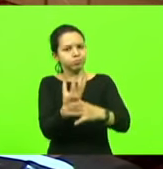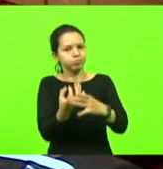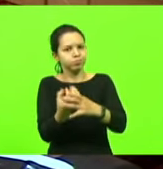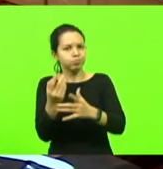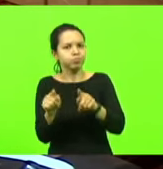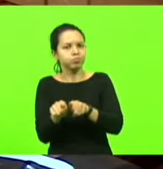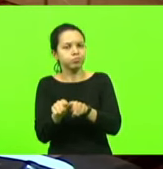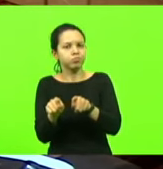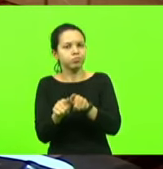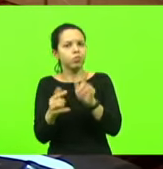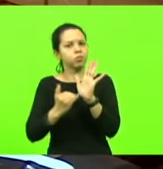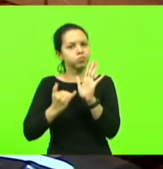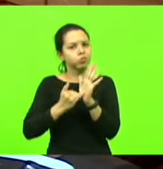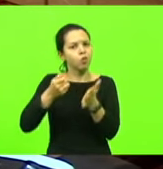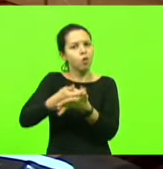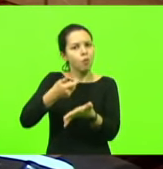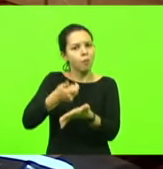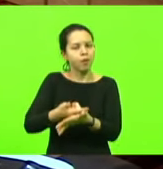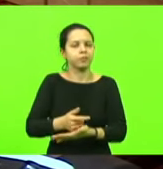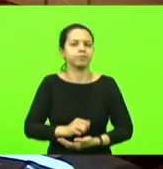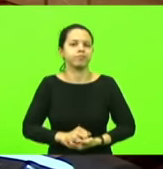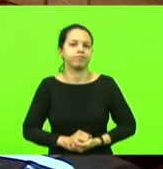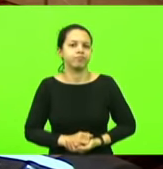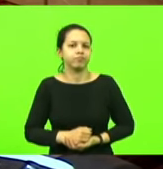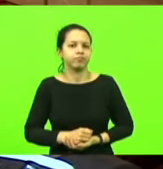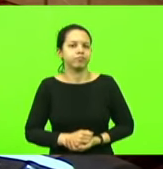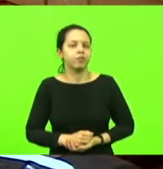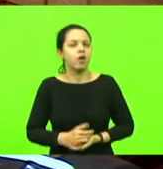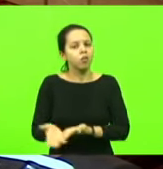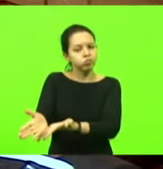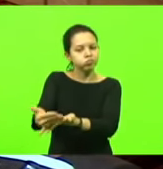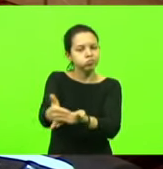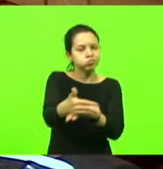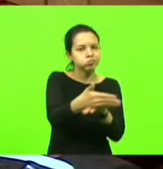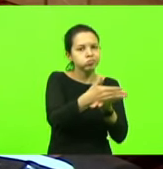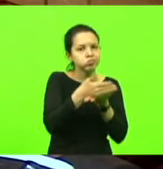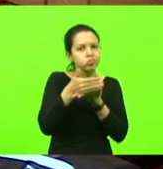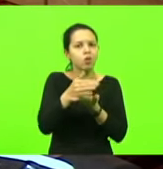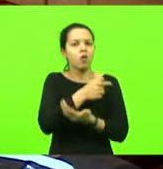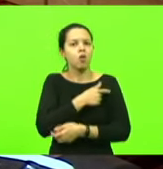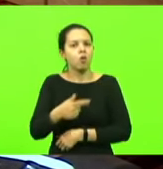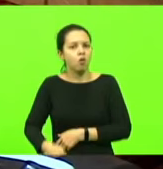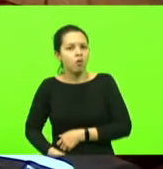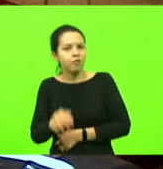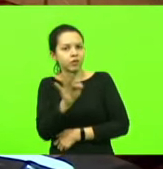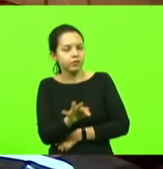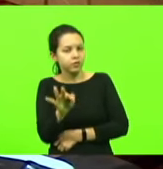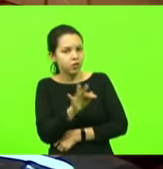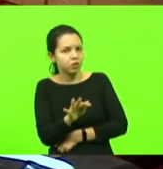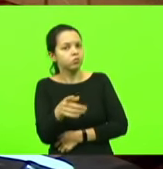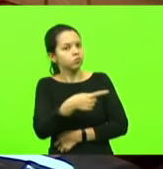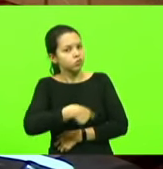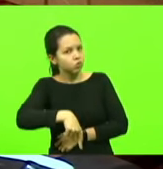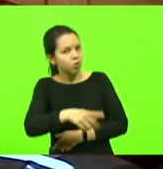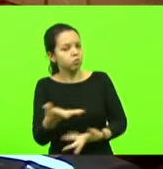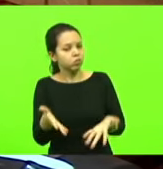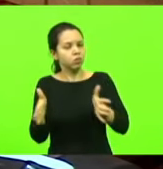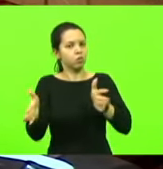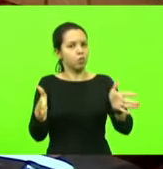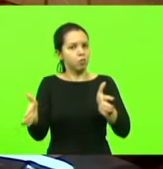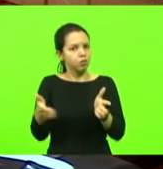impostos federais que são... Mais 30 segundos. Que são recolhidos ao governo federal. Nós estamos no momento de